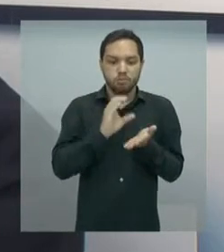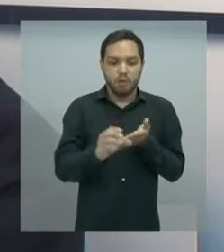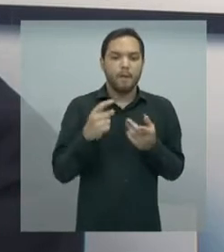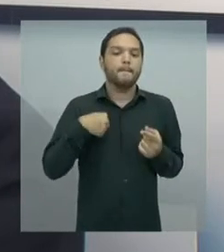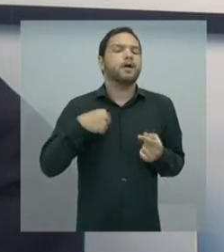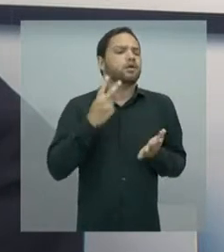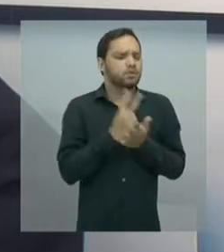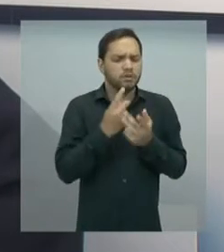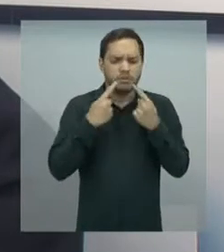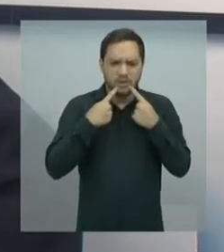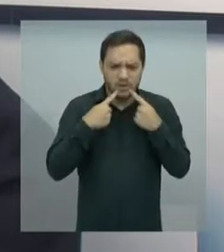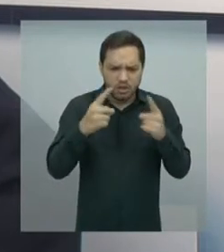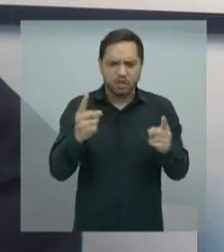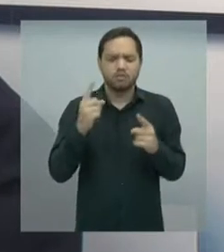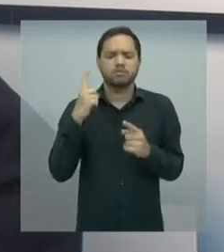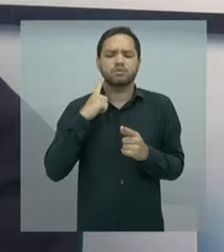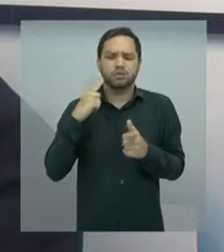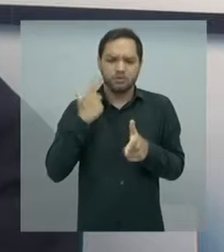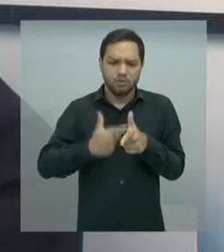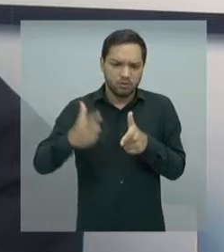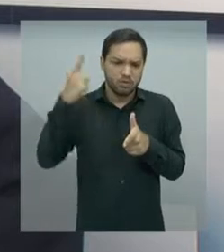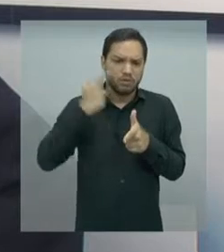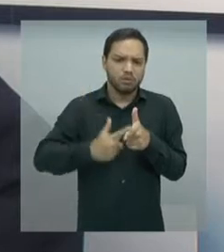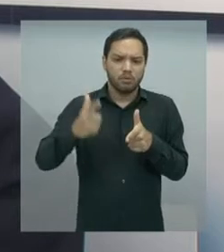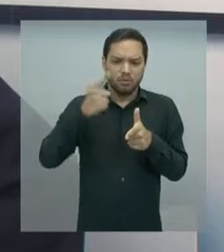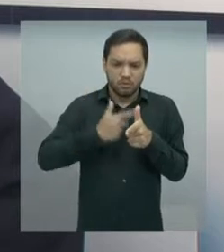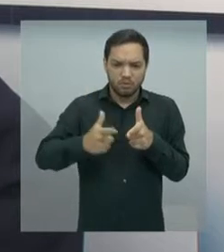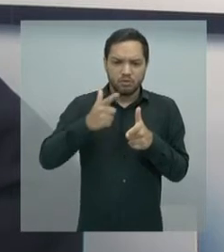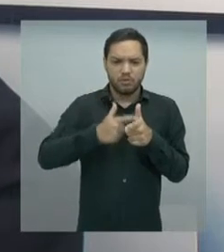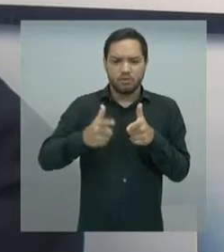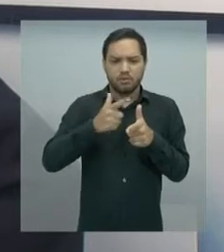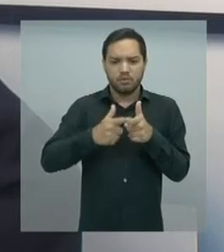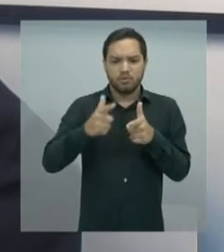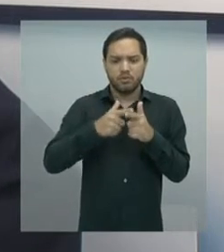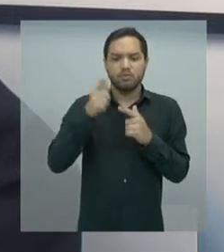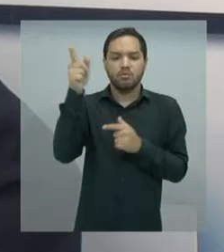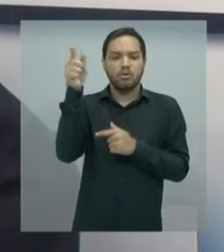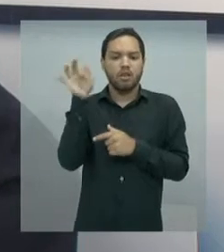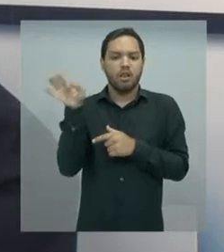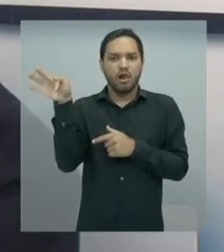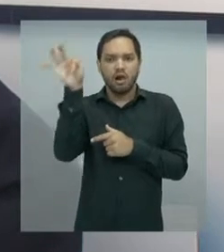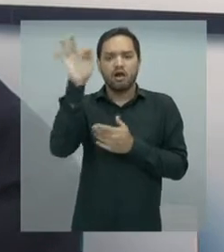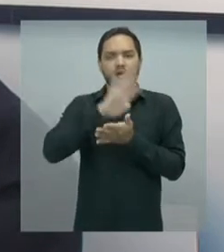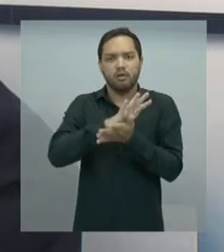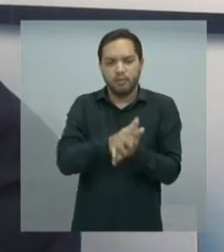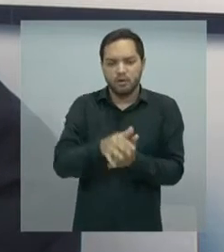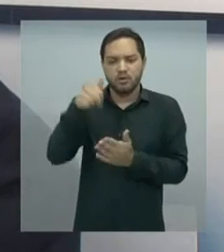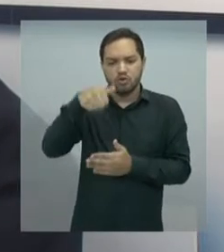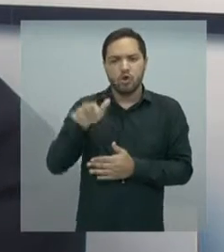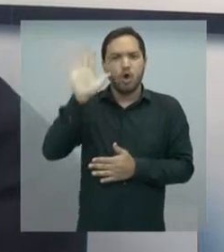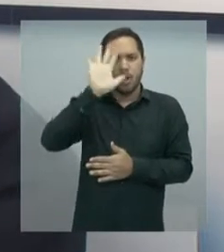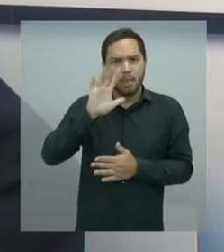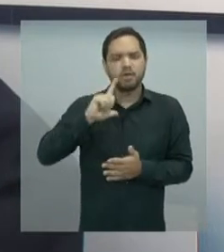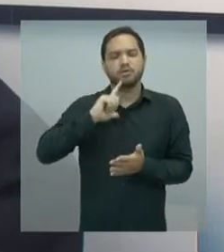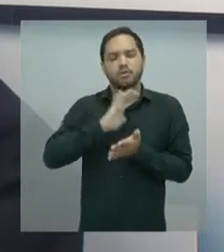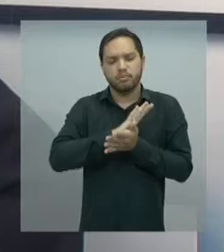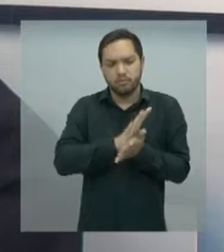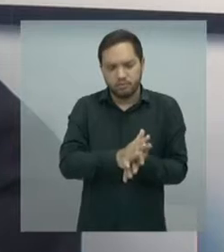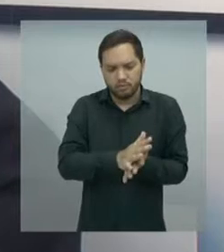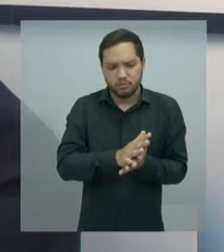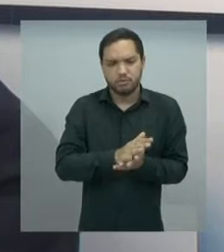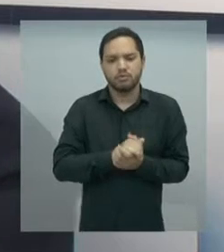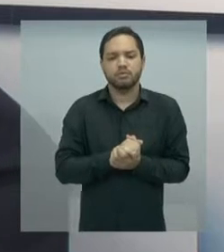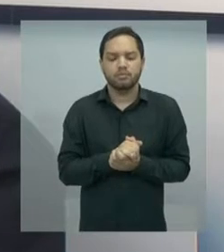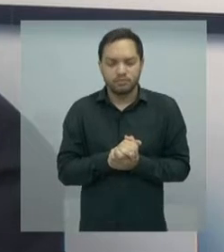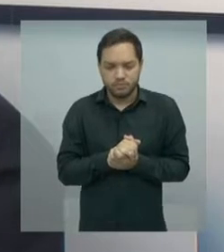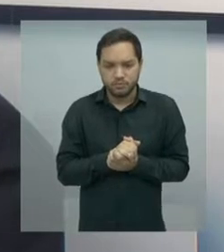sempre que há um problema sério de discriminação a nível nacional com o Nordeste brasileiro. E a prova maior está aí, né? Você priorizar